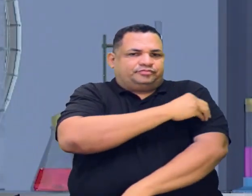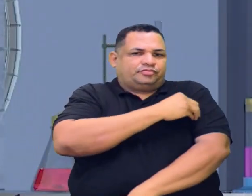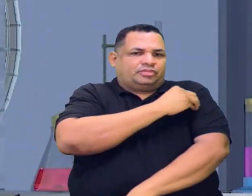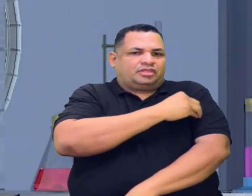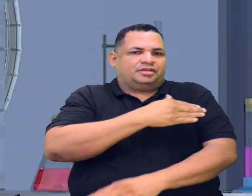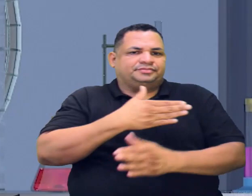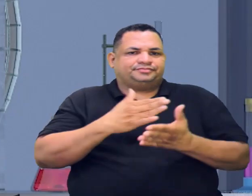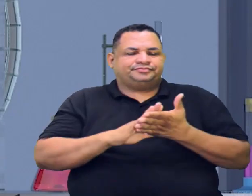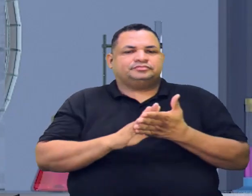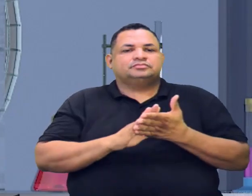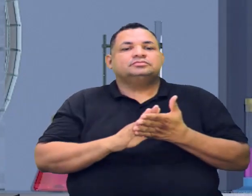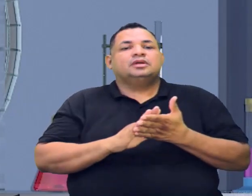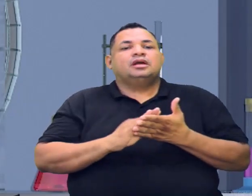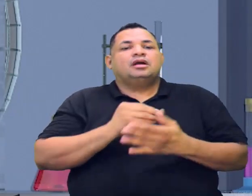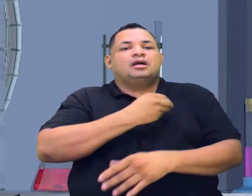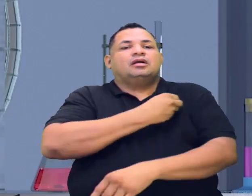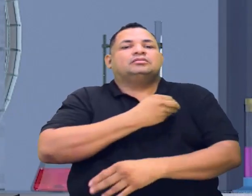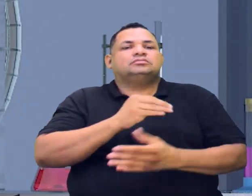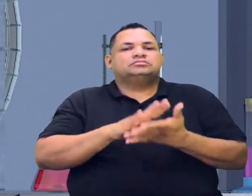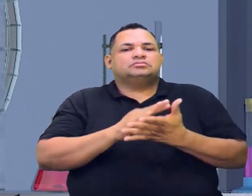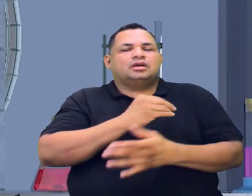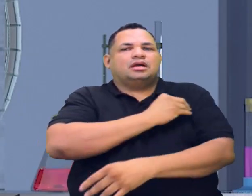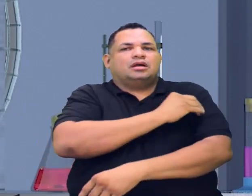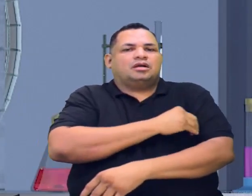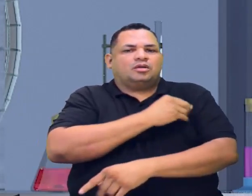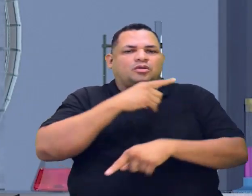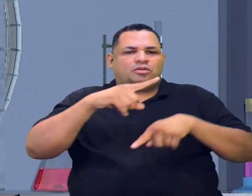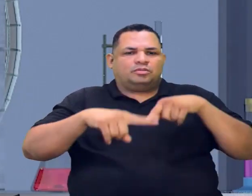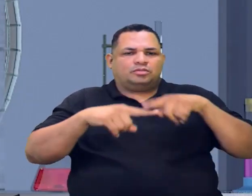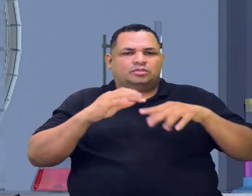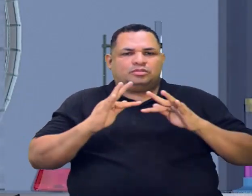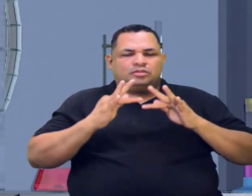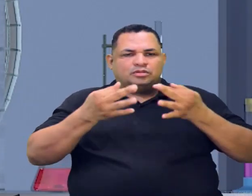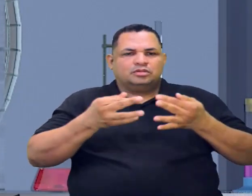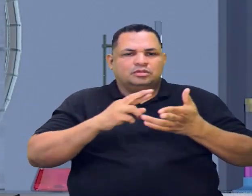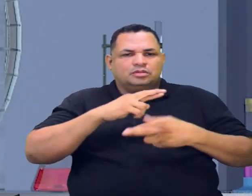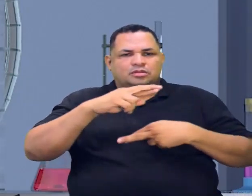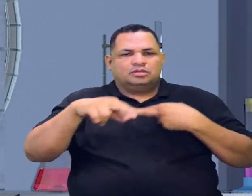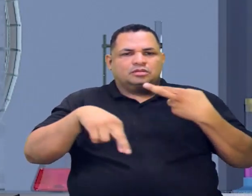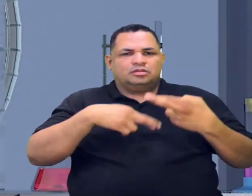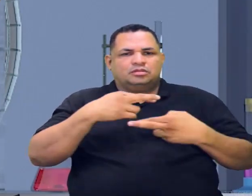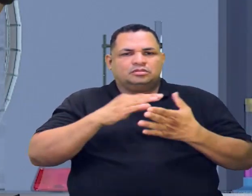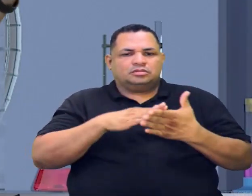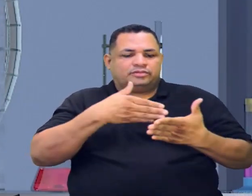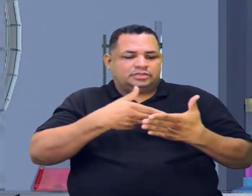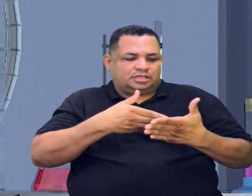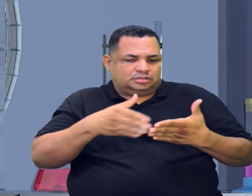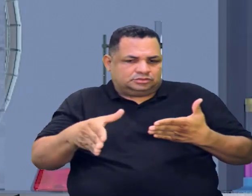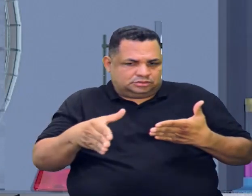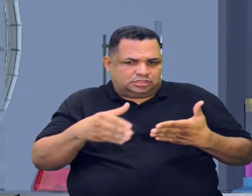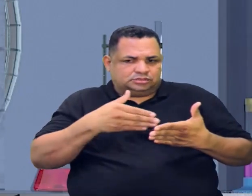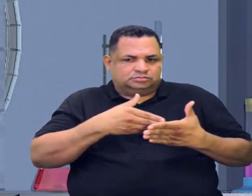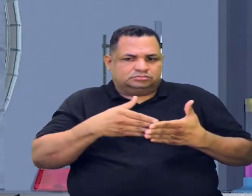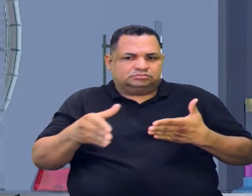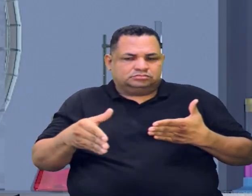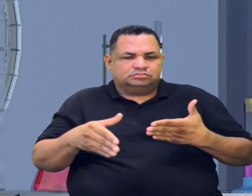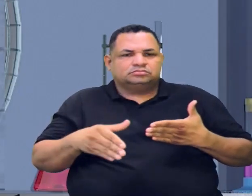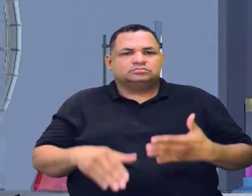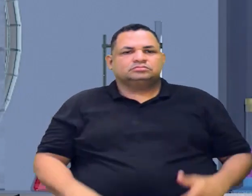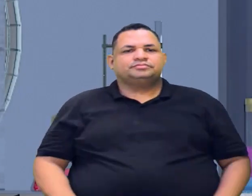reações onde o nosso álcool é o produto final da reação, ou seja, ele vai ser obtido. Por isso que a gente